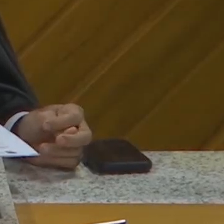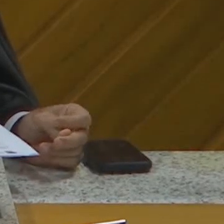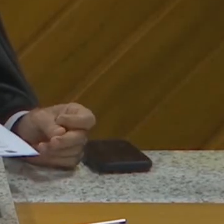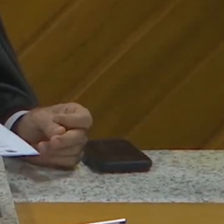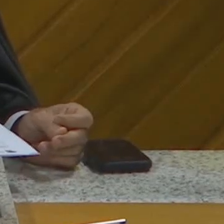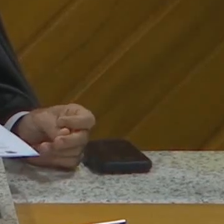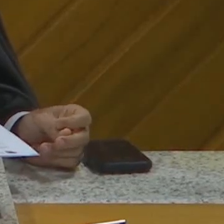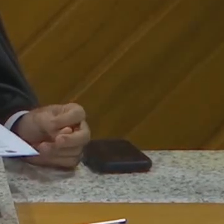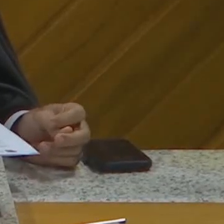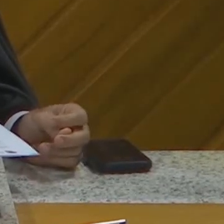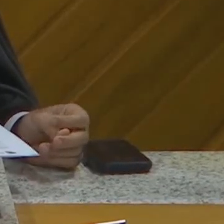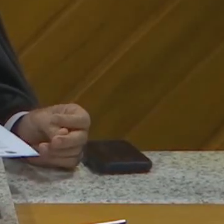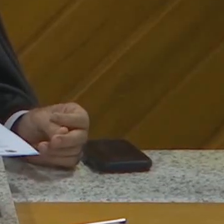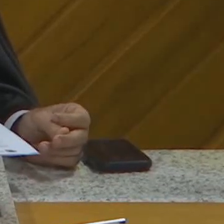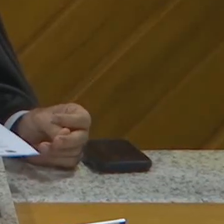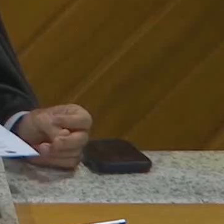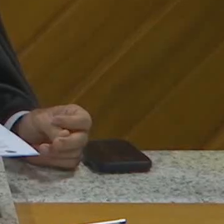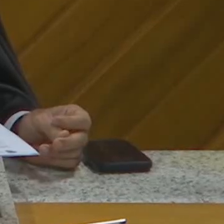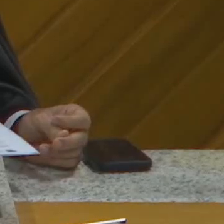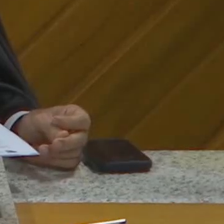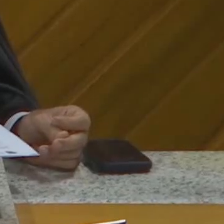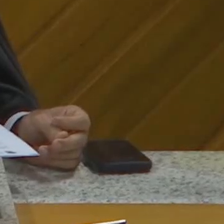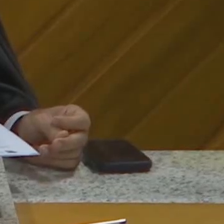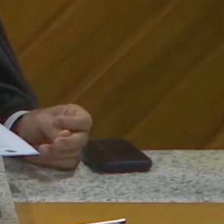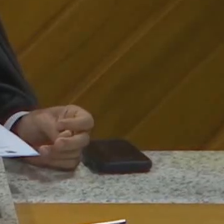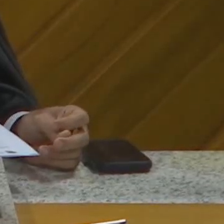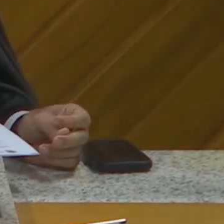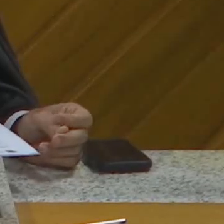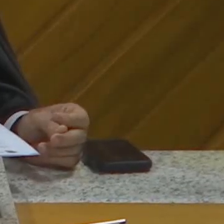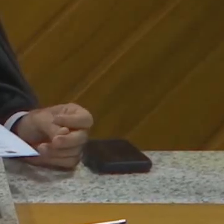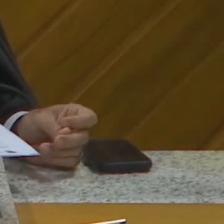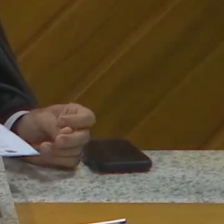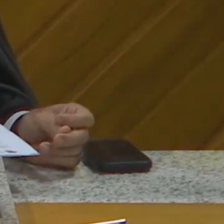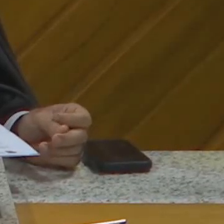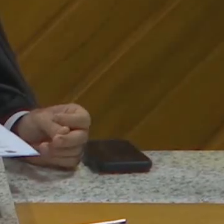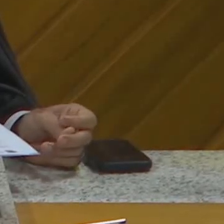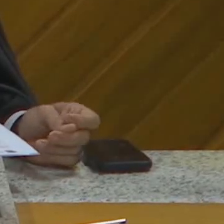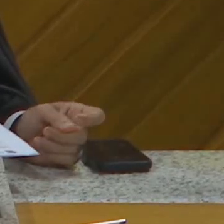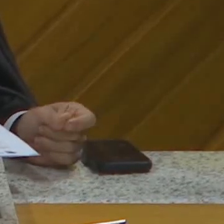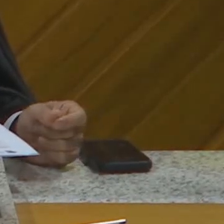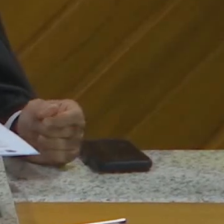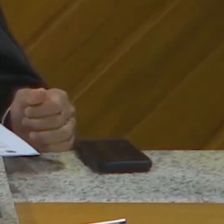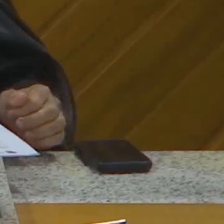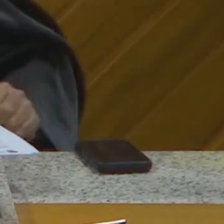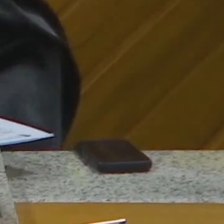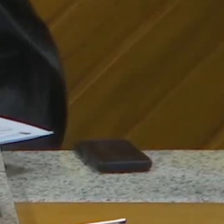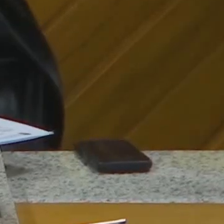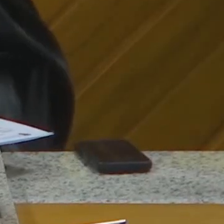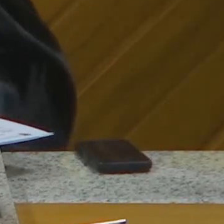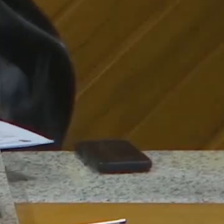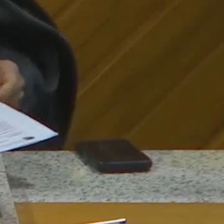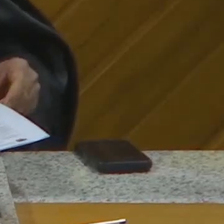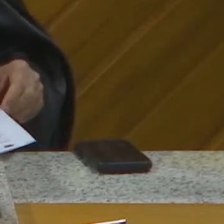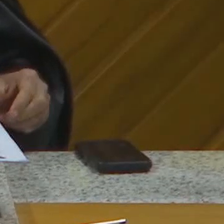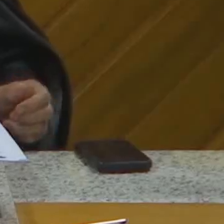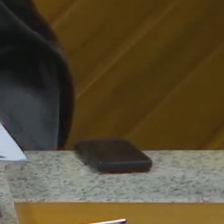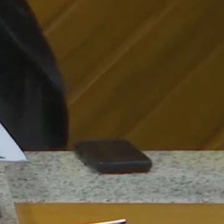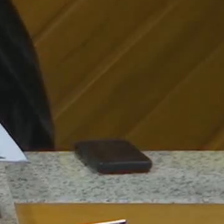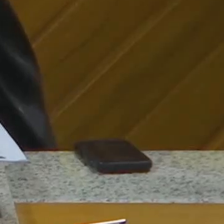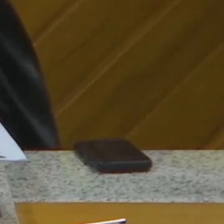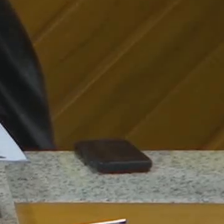Não havendo, está aprovada a unanimidade. Seguindo norma estabelecida pelo Conselho Nacional de